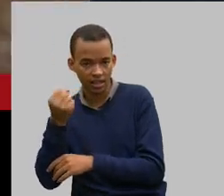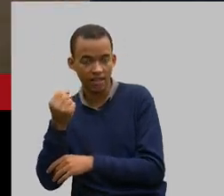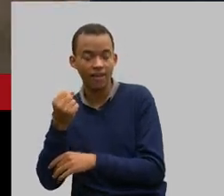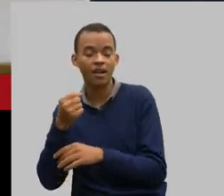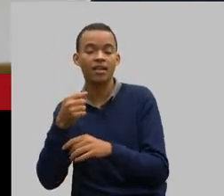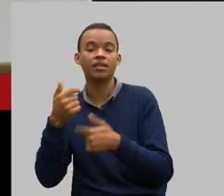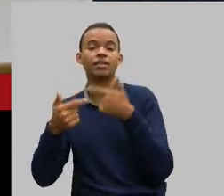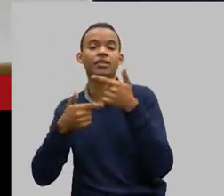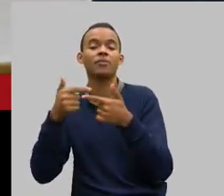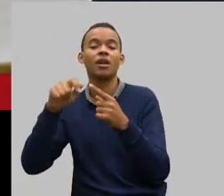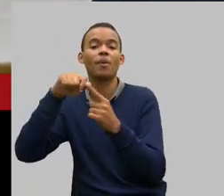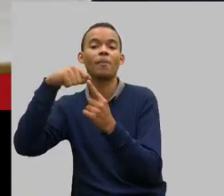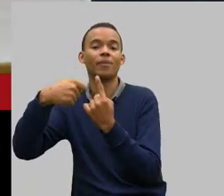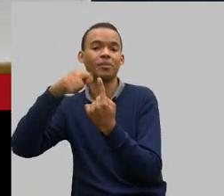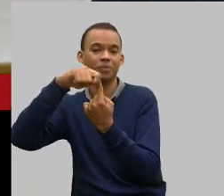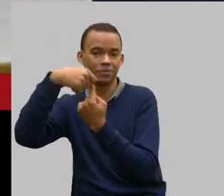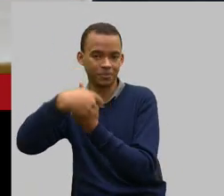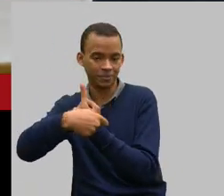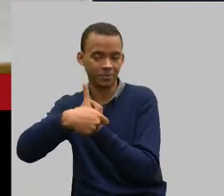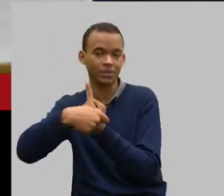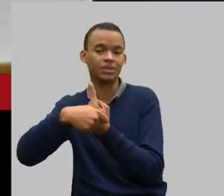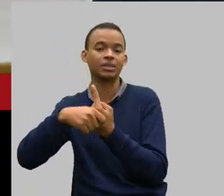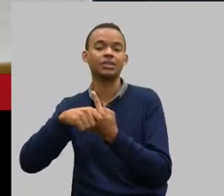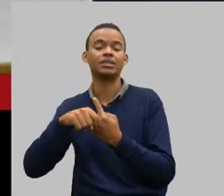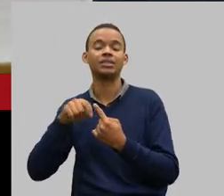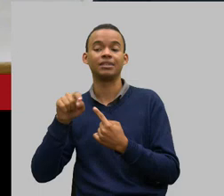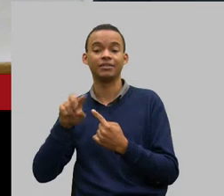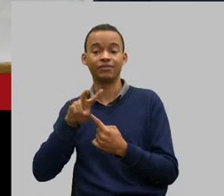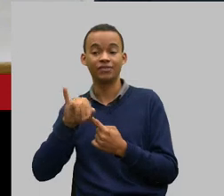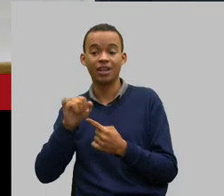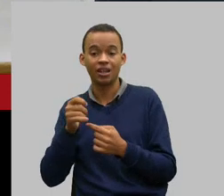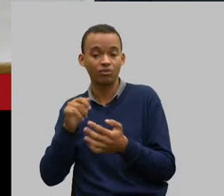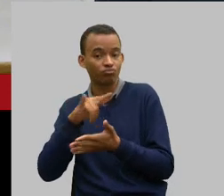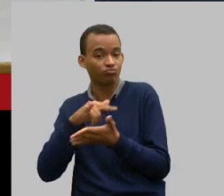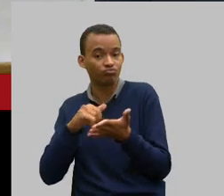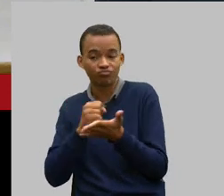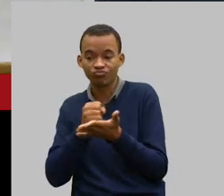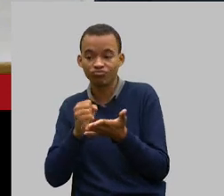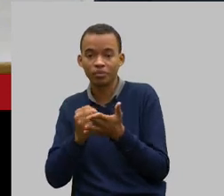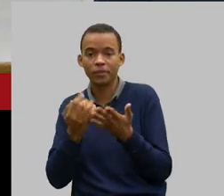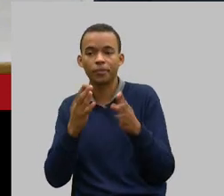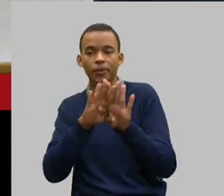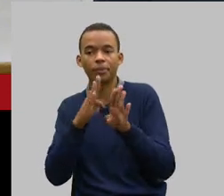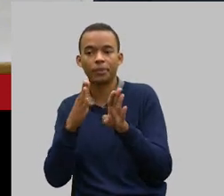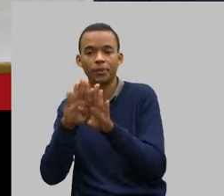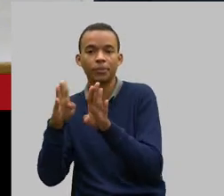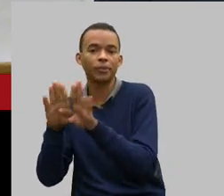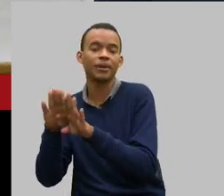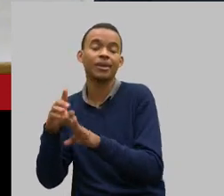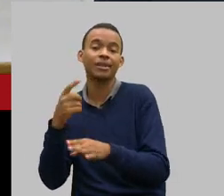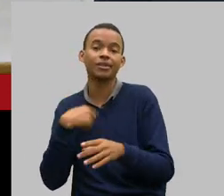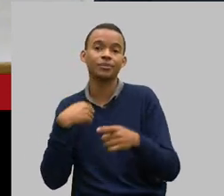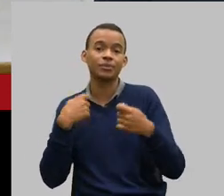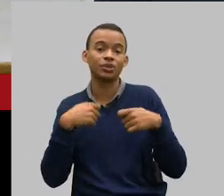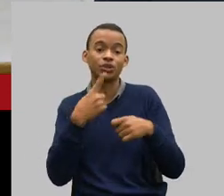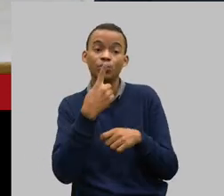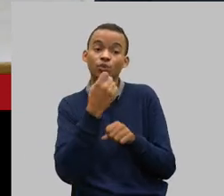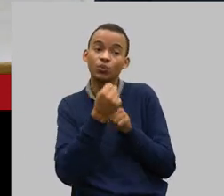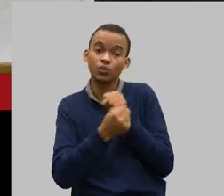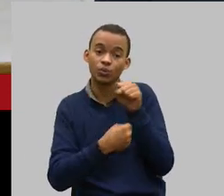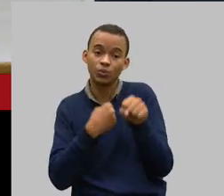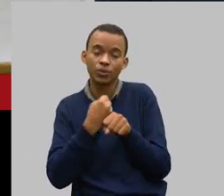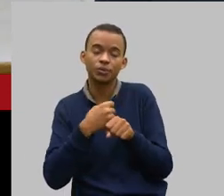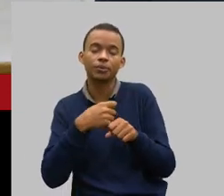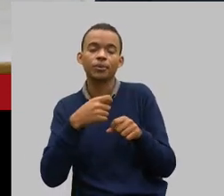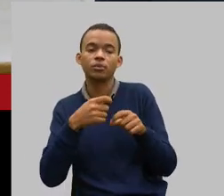igan termina outorga agora e vai fechar todo mundo eu precisava de um ano do igan de você negociar com